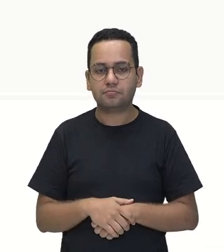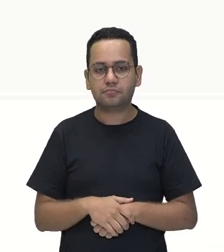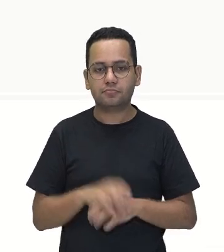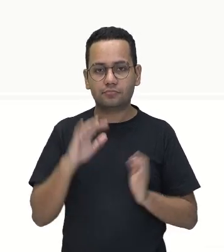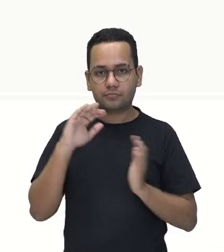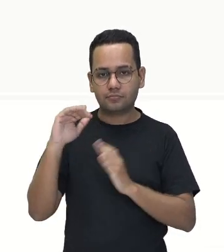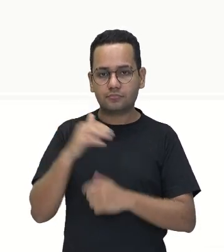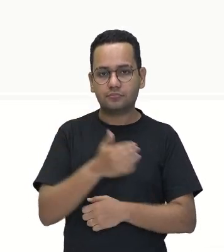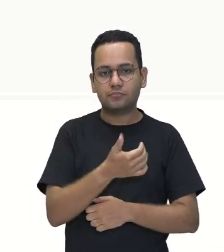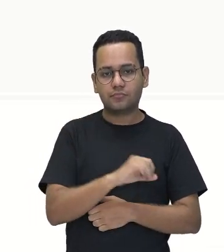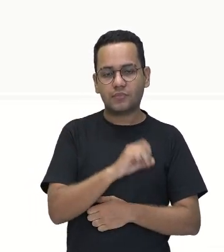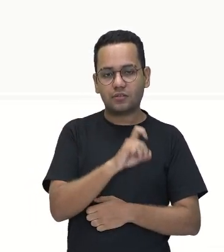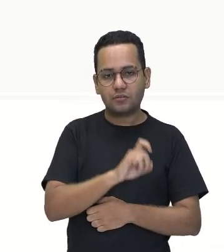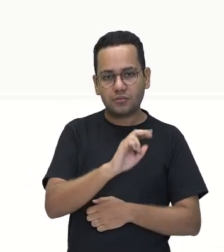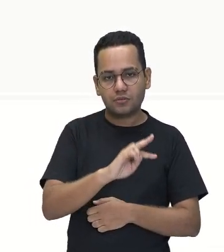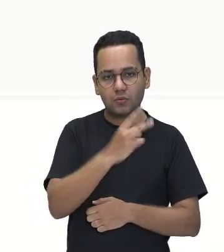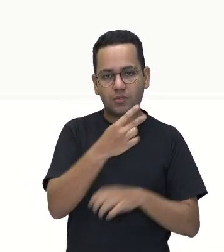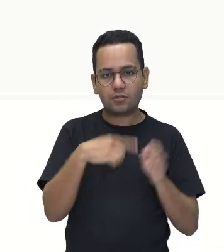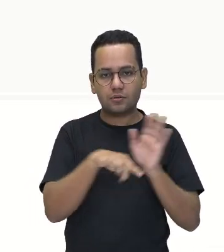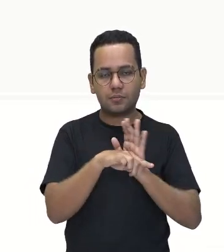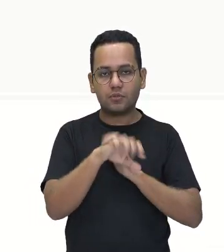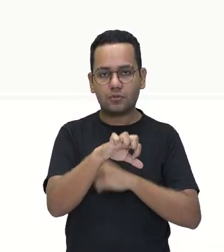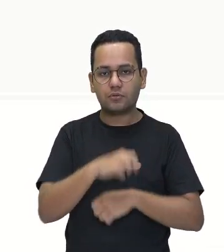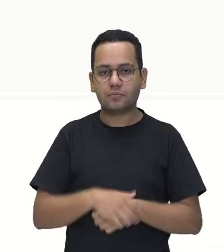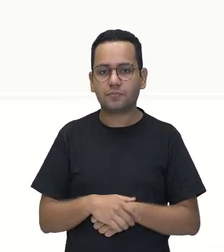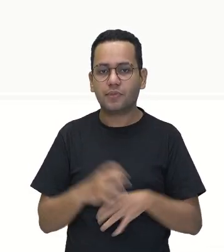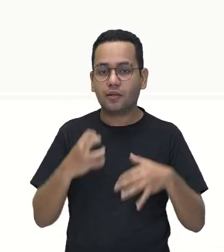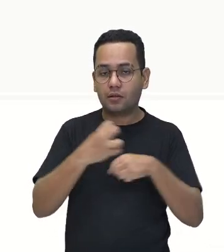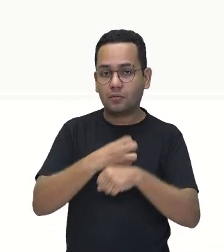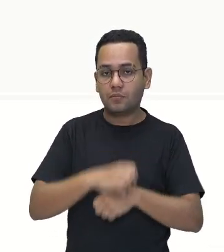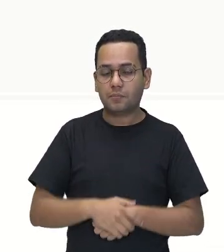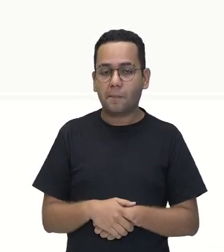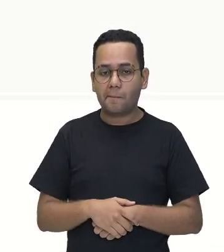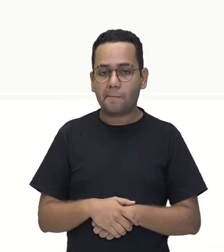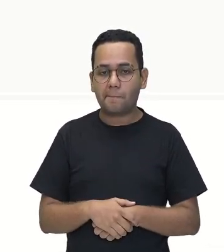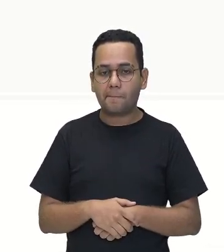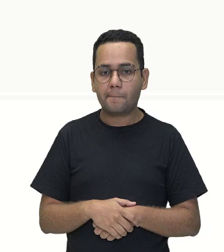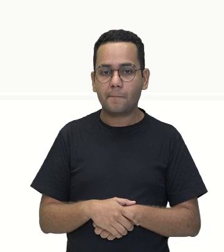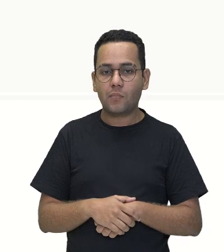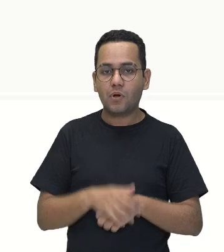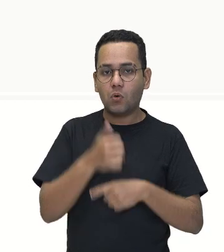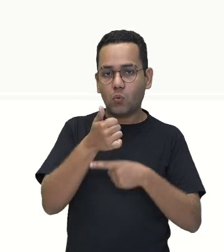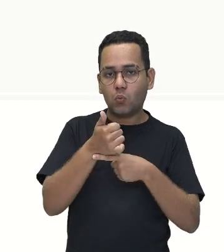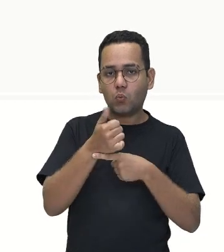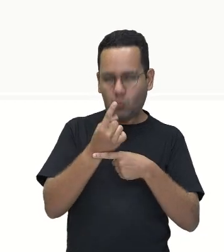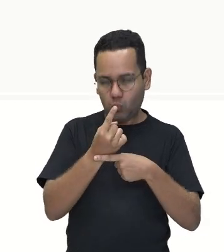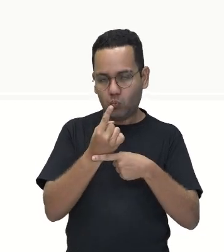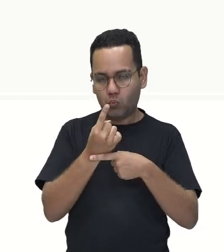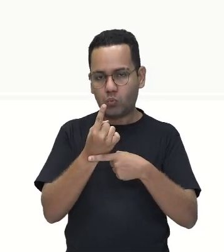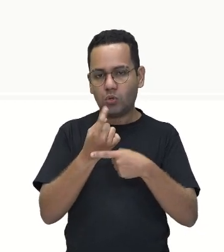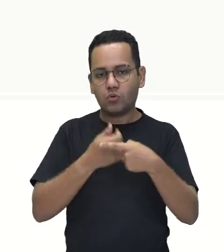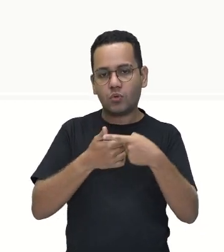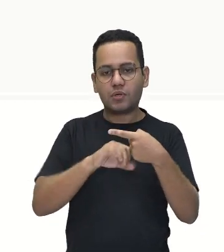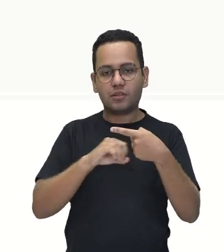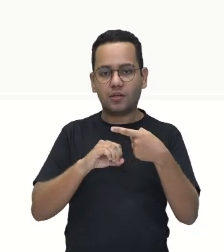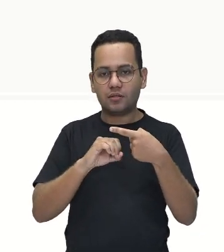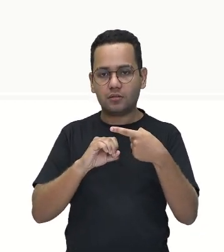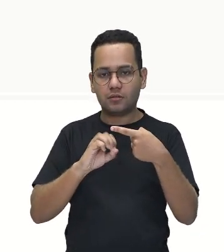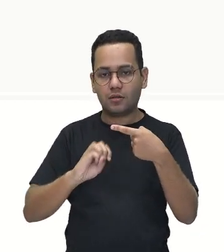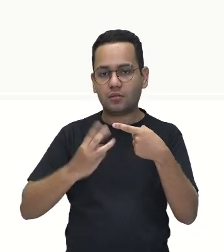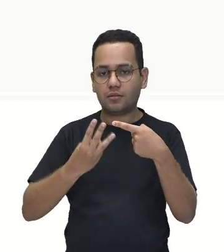a x qu - 9 igual a 1 sobre 10